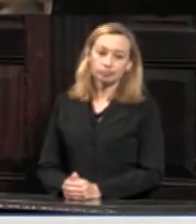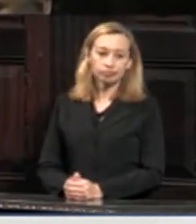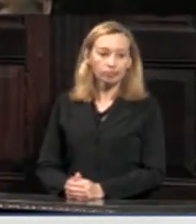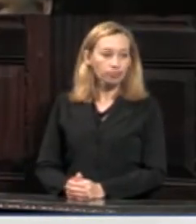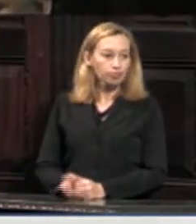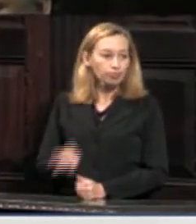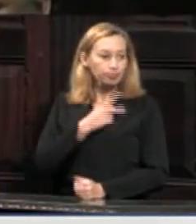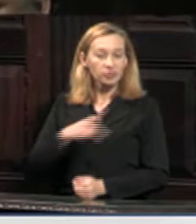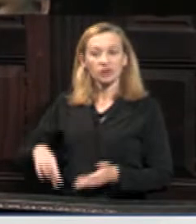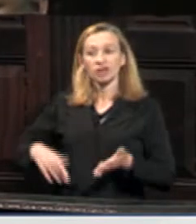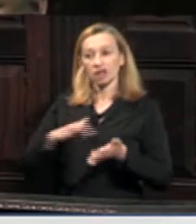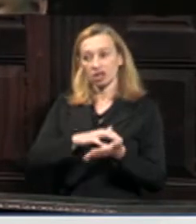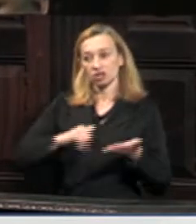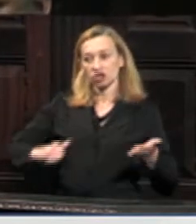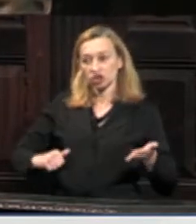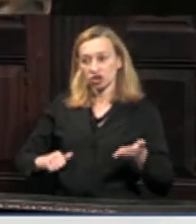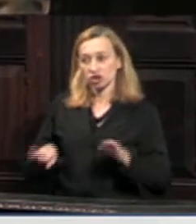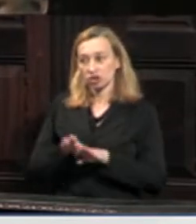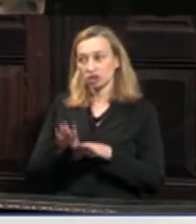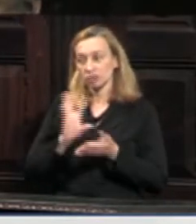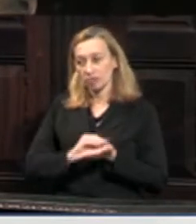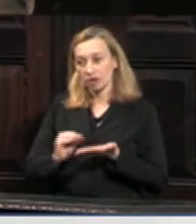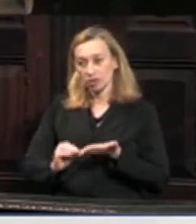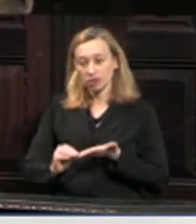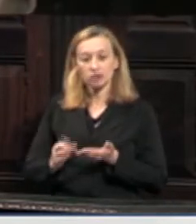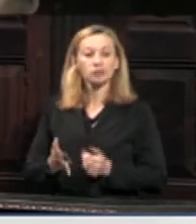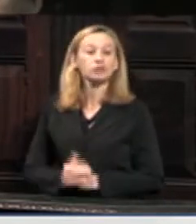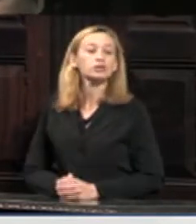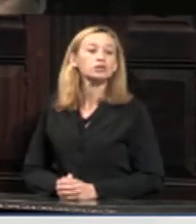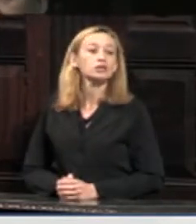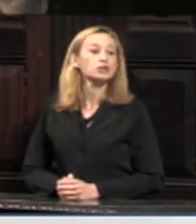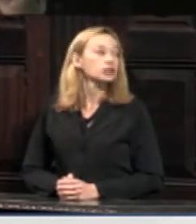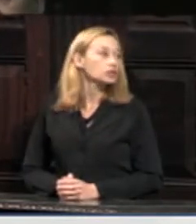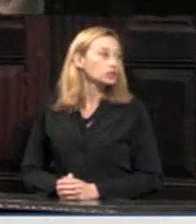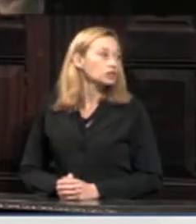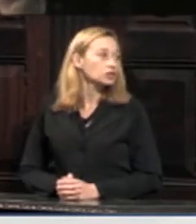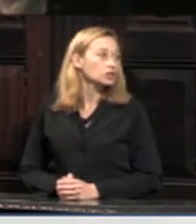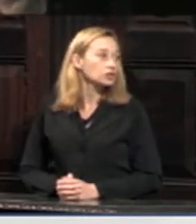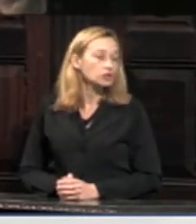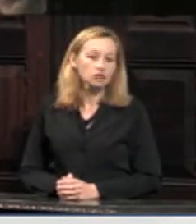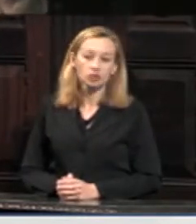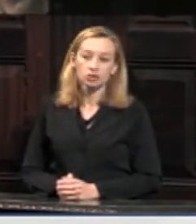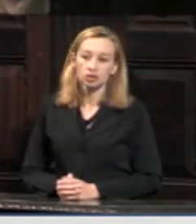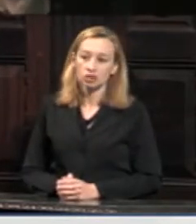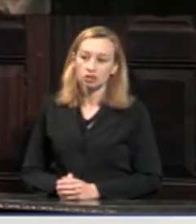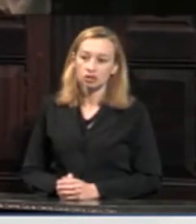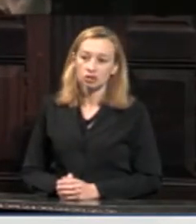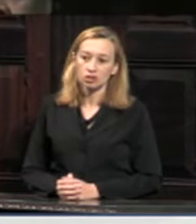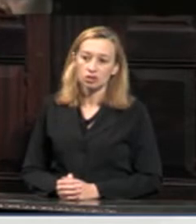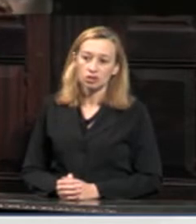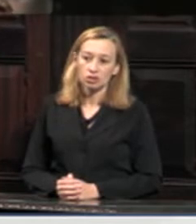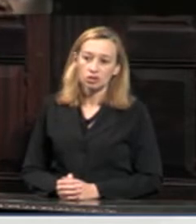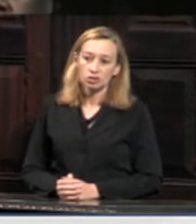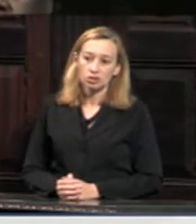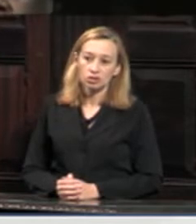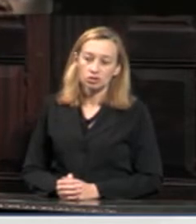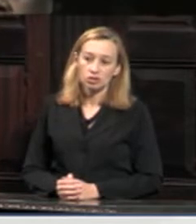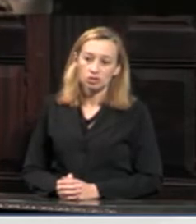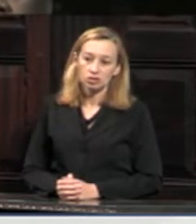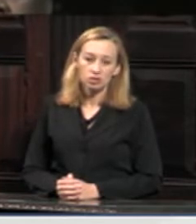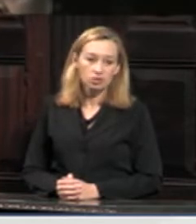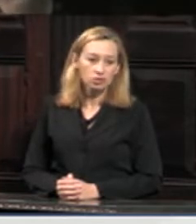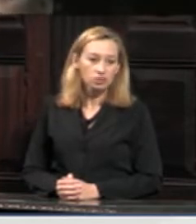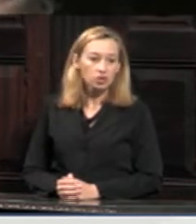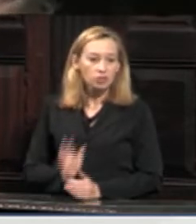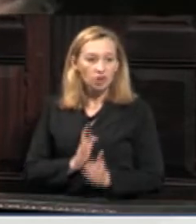presidência retira o presente projeto de pauta para melhor exame. Em constatada a prejudicabilidade, fica... Pela ordem,